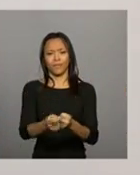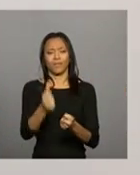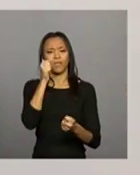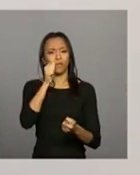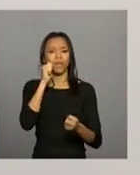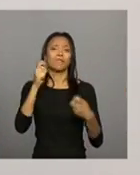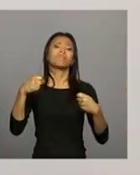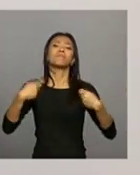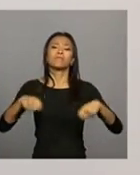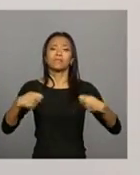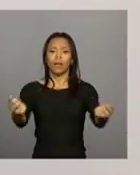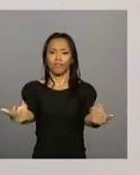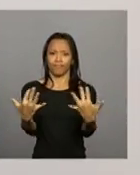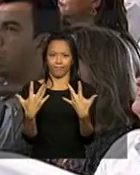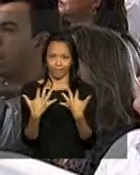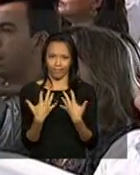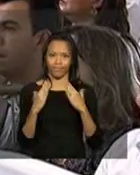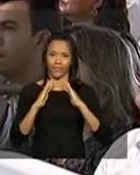que precisarem.